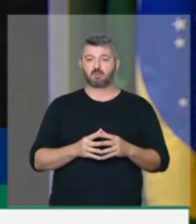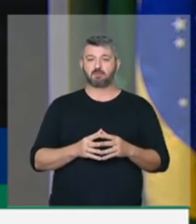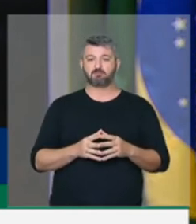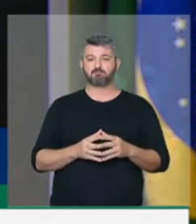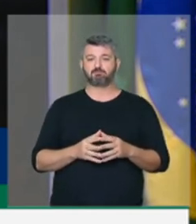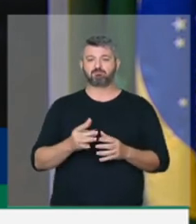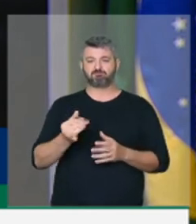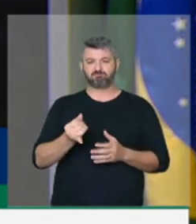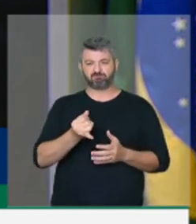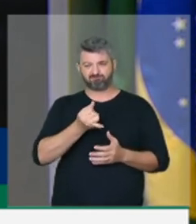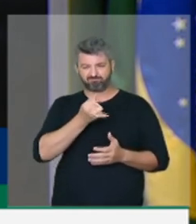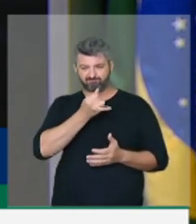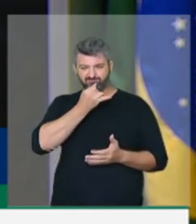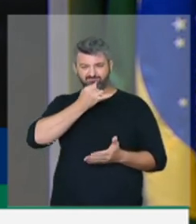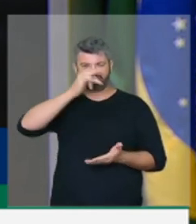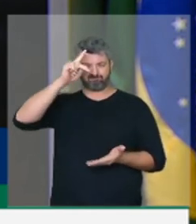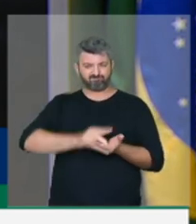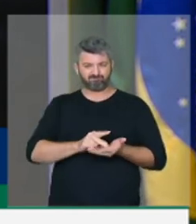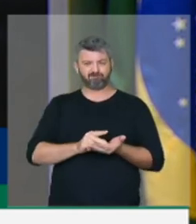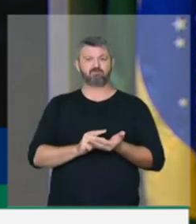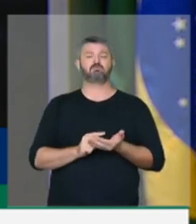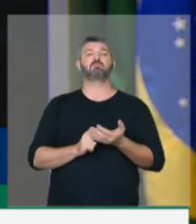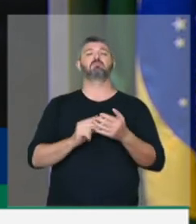intensa tristeza, a despeito